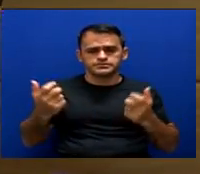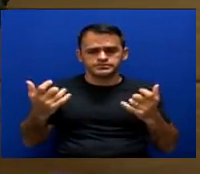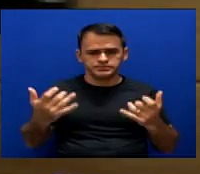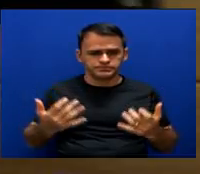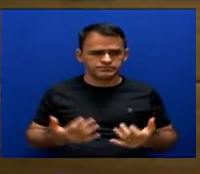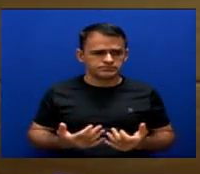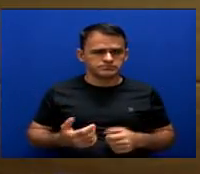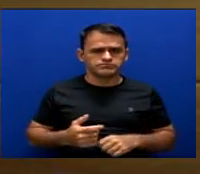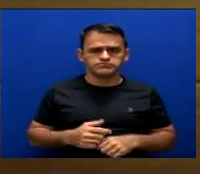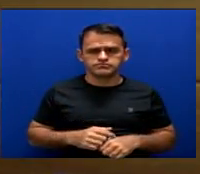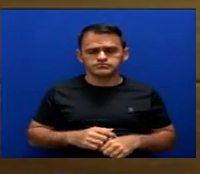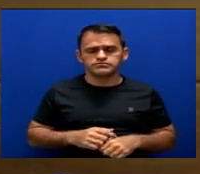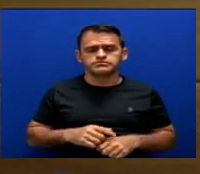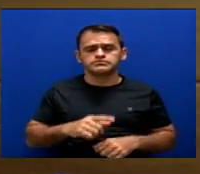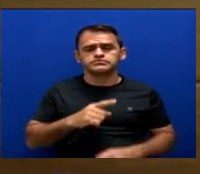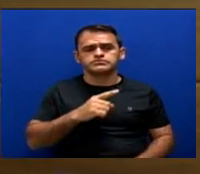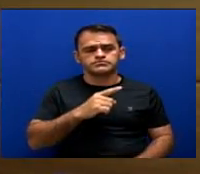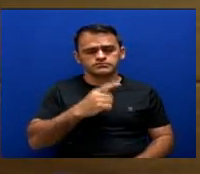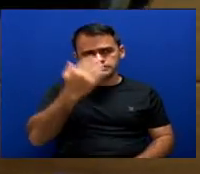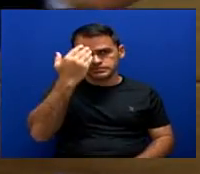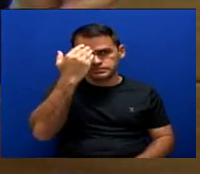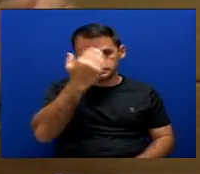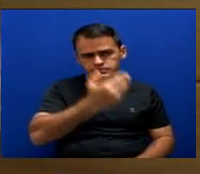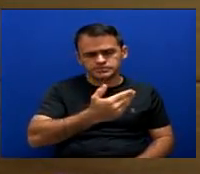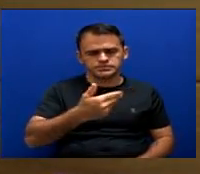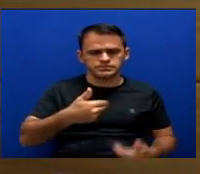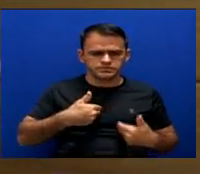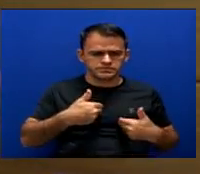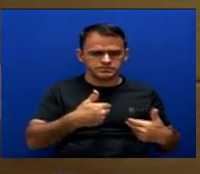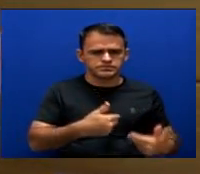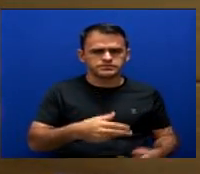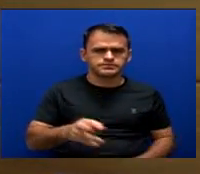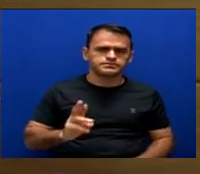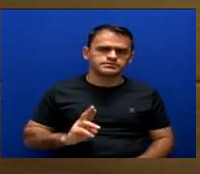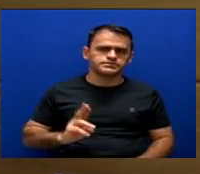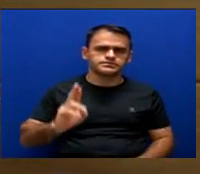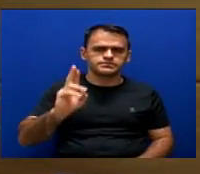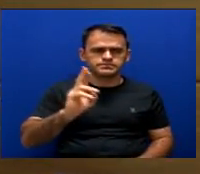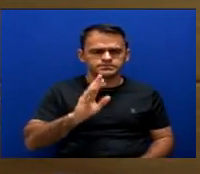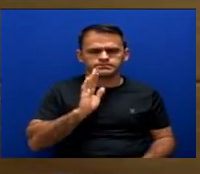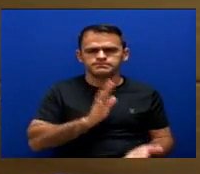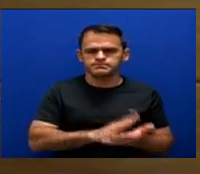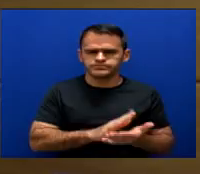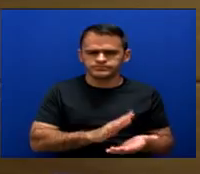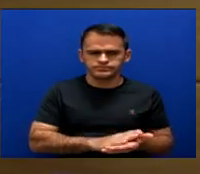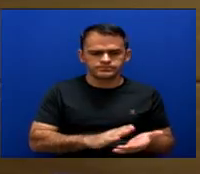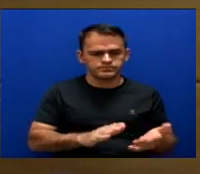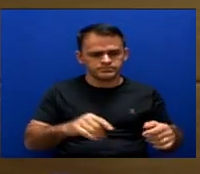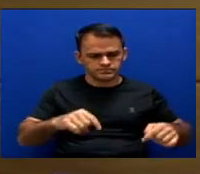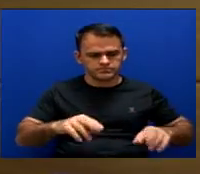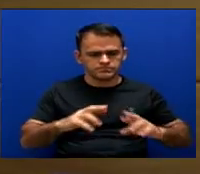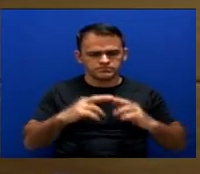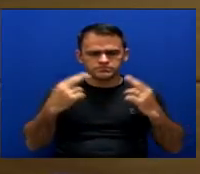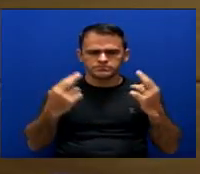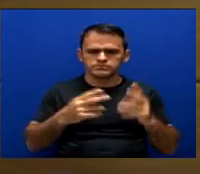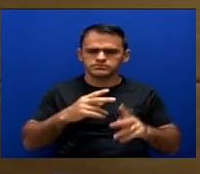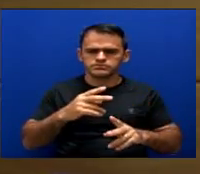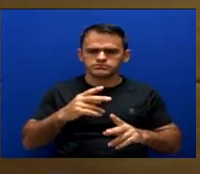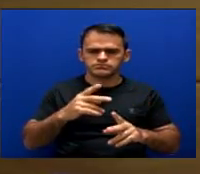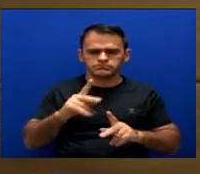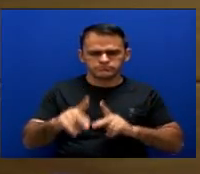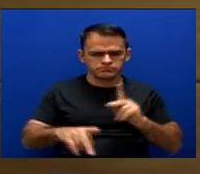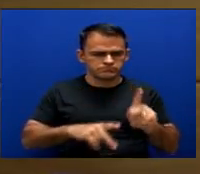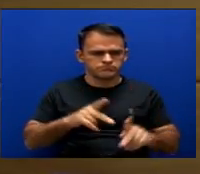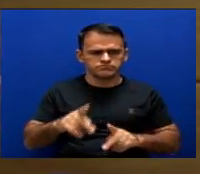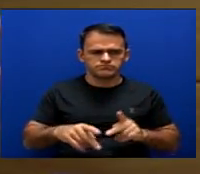já pensa em si mas a agradecer o convite do mangue parabenizá-lo por essa audiência e também dá um testemunho que eu